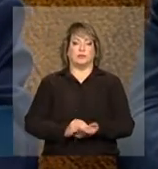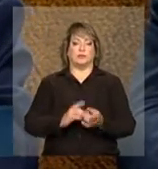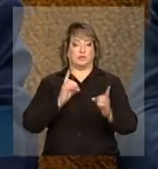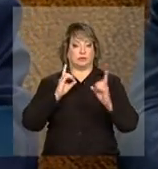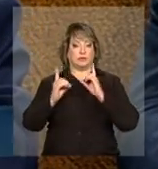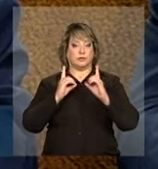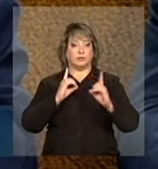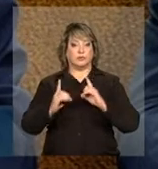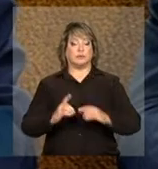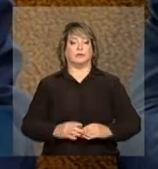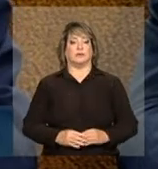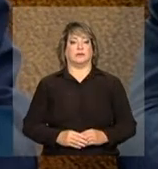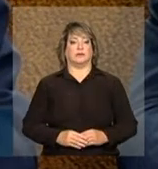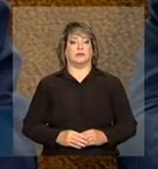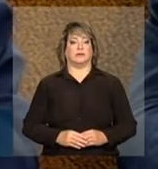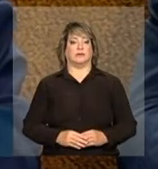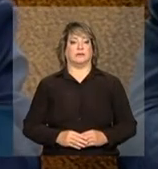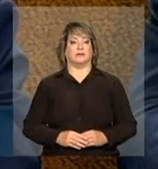discussão, né,